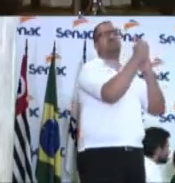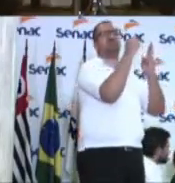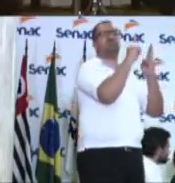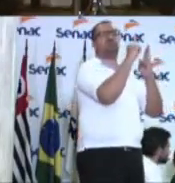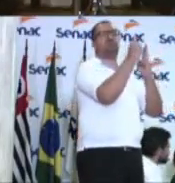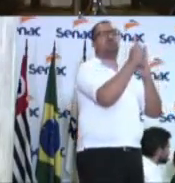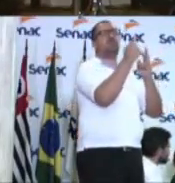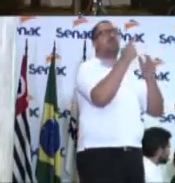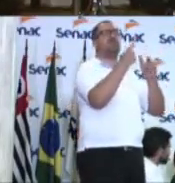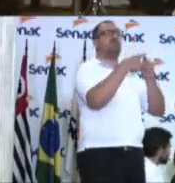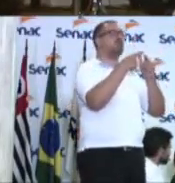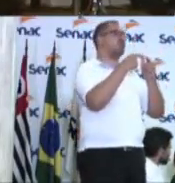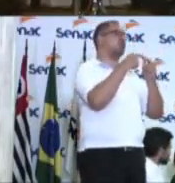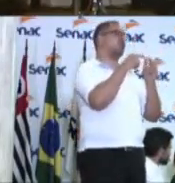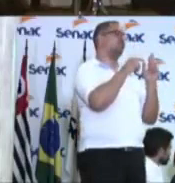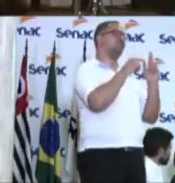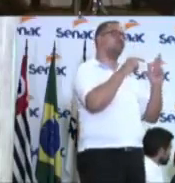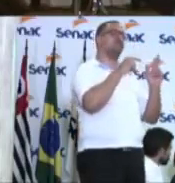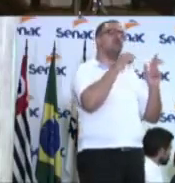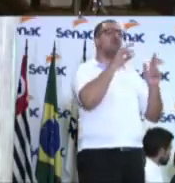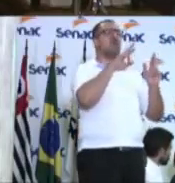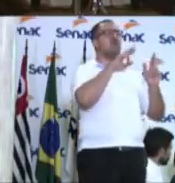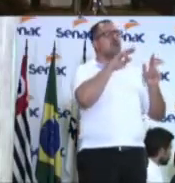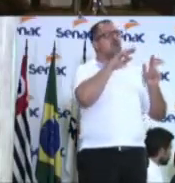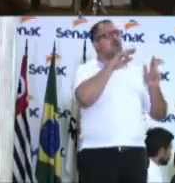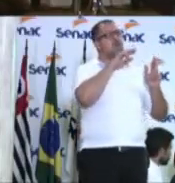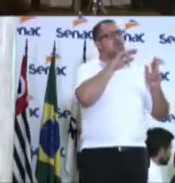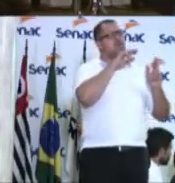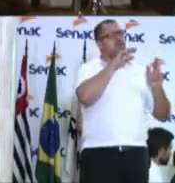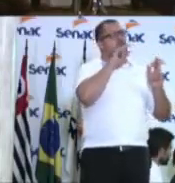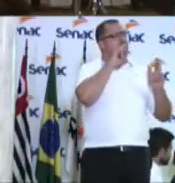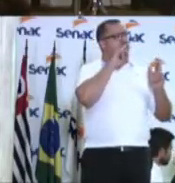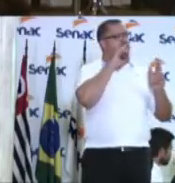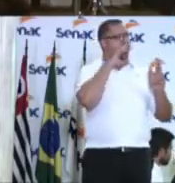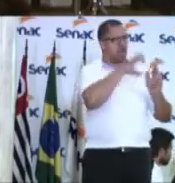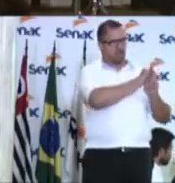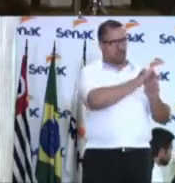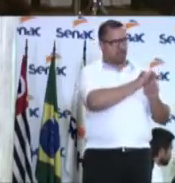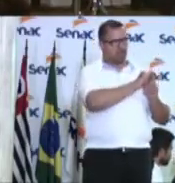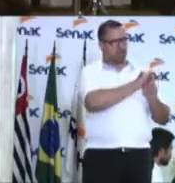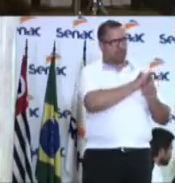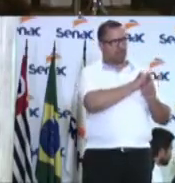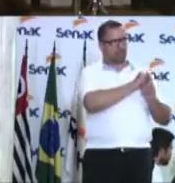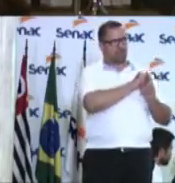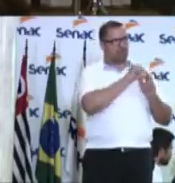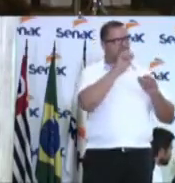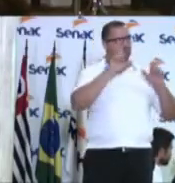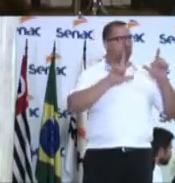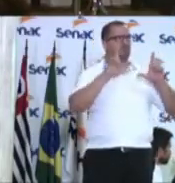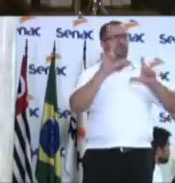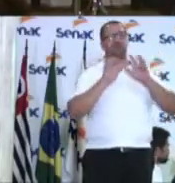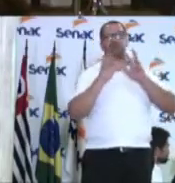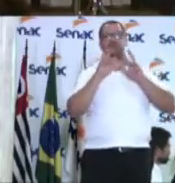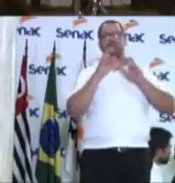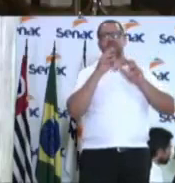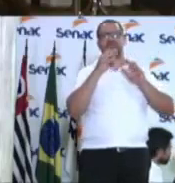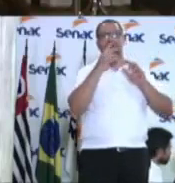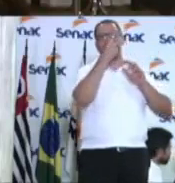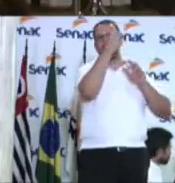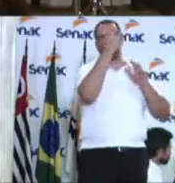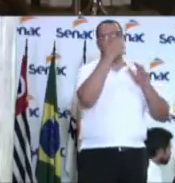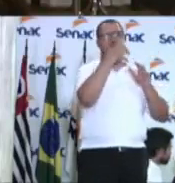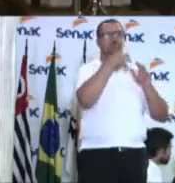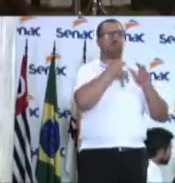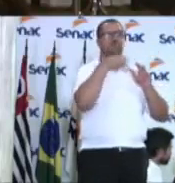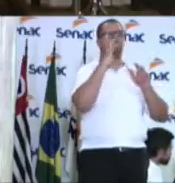gente é responsável, né, também. Então, hoje a resposta é muito rápida, né? Então, você não precisa ir para a TV, ver o que as pessoas estão falando na rua.